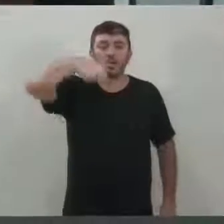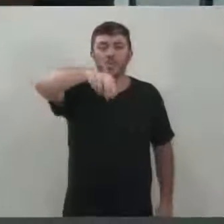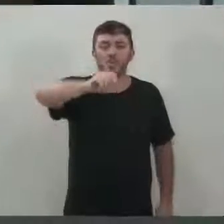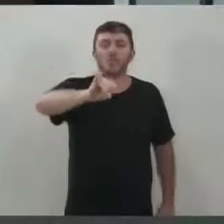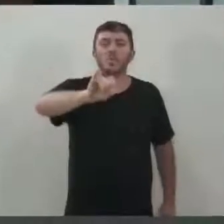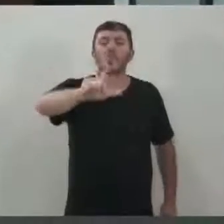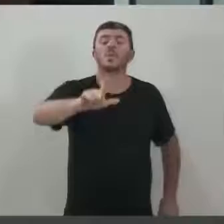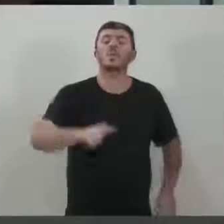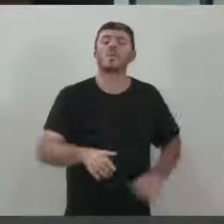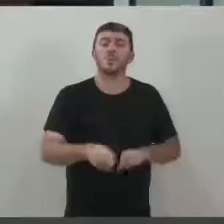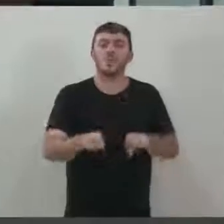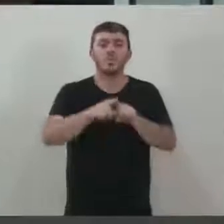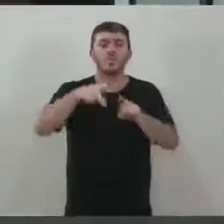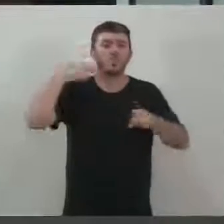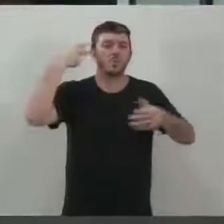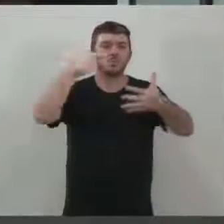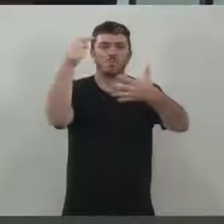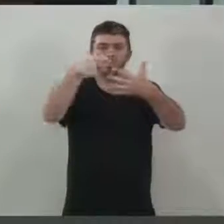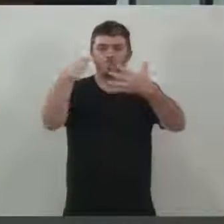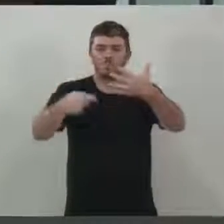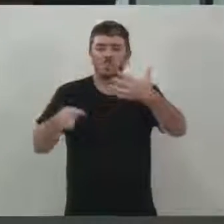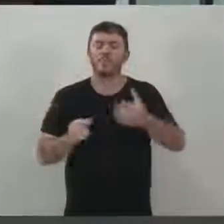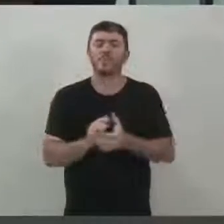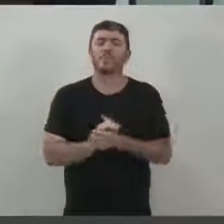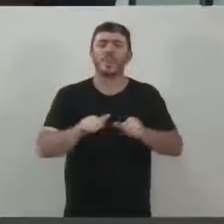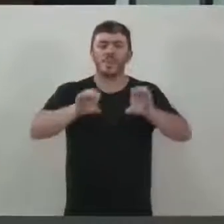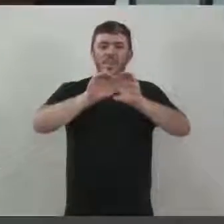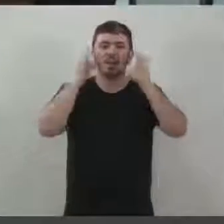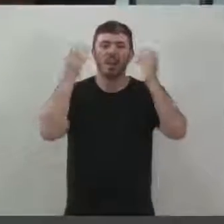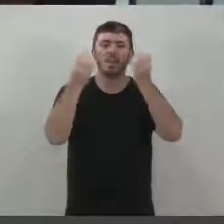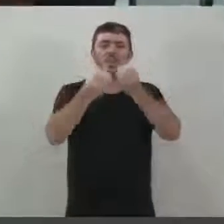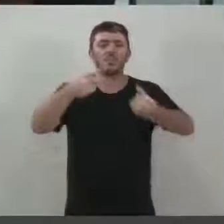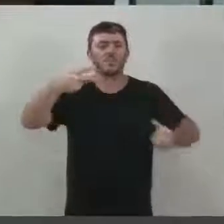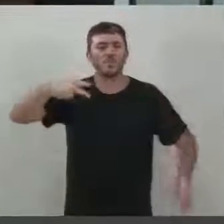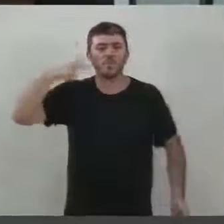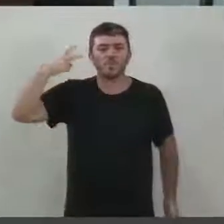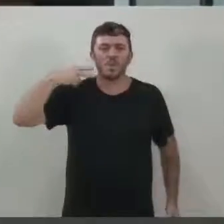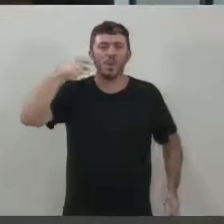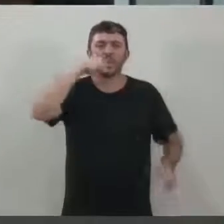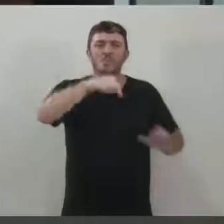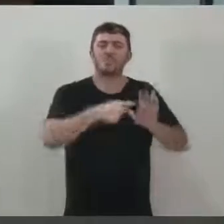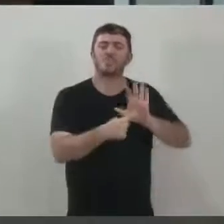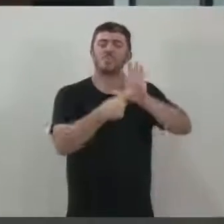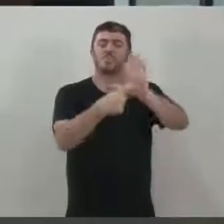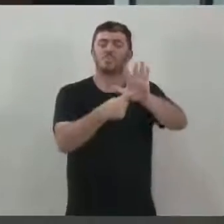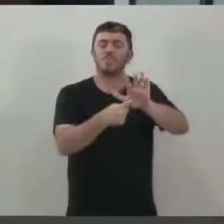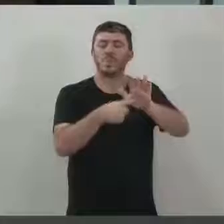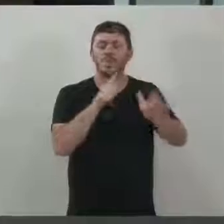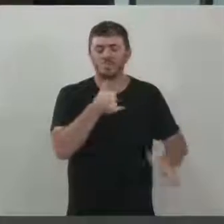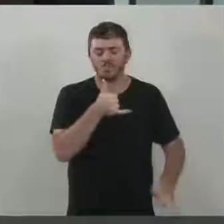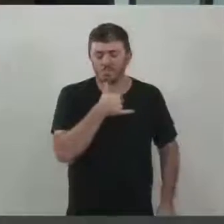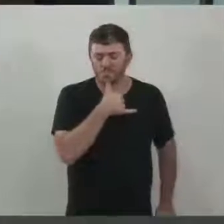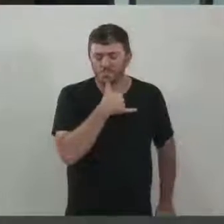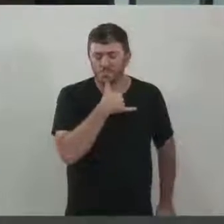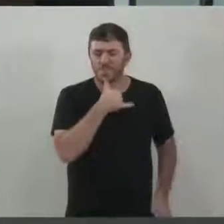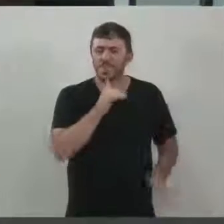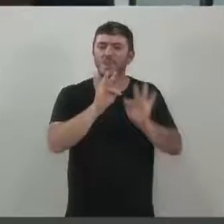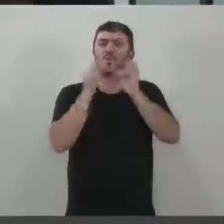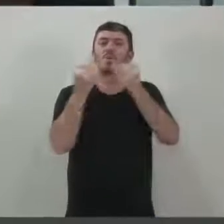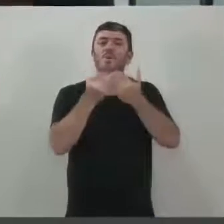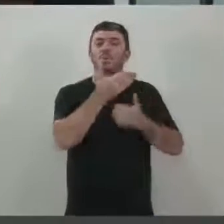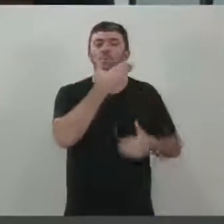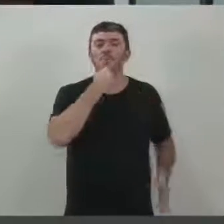demais vereadores. A Câmara de Vereadores de Vinhedo, Estado de São Paulo, presidente dos senhores regimentais, apresenta moção de pesar à família do senhor Benedito